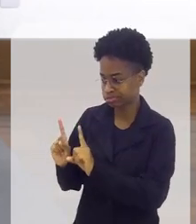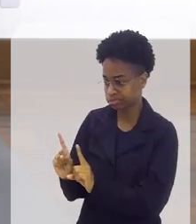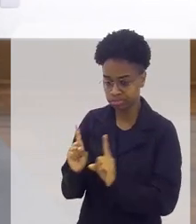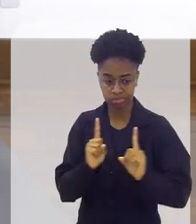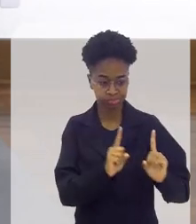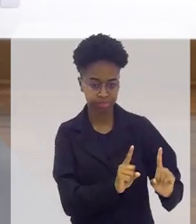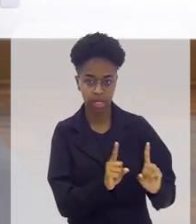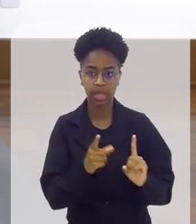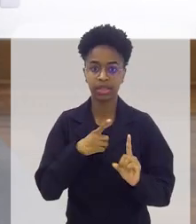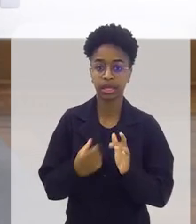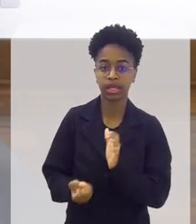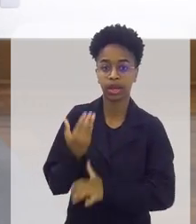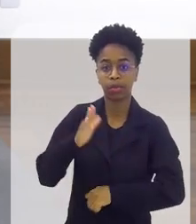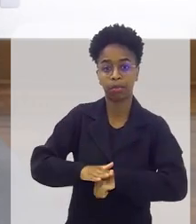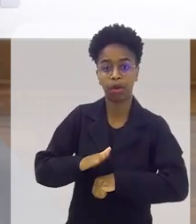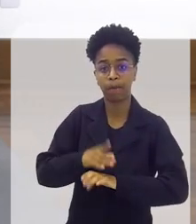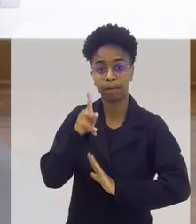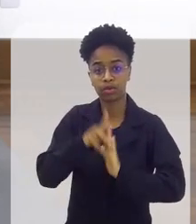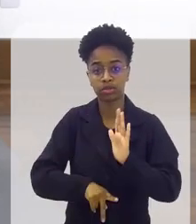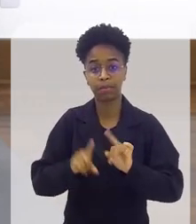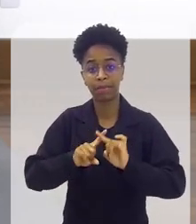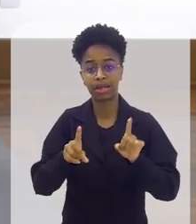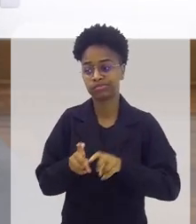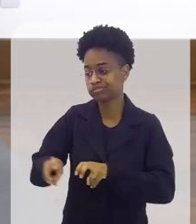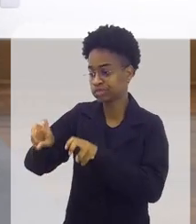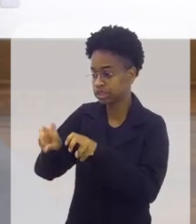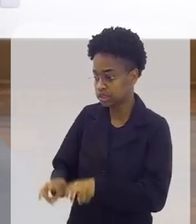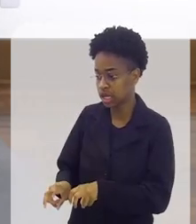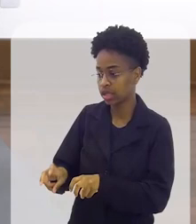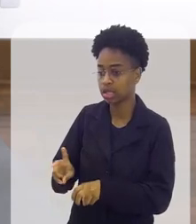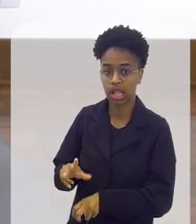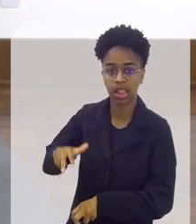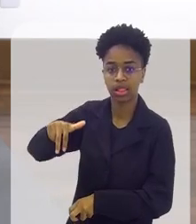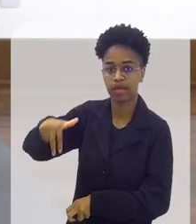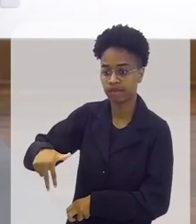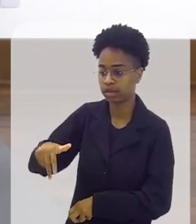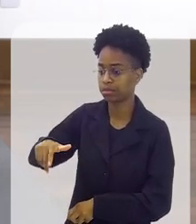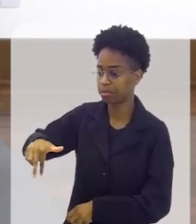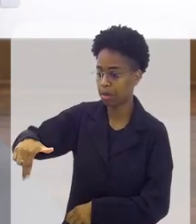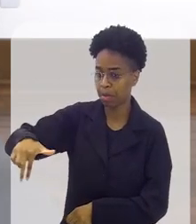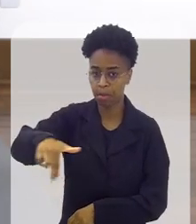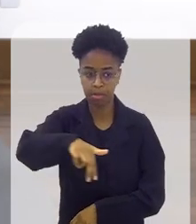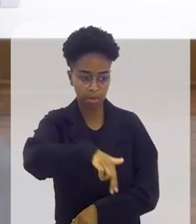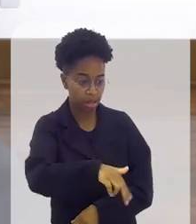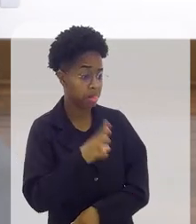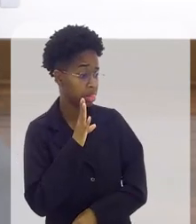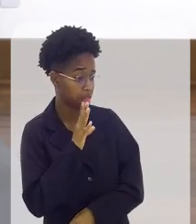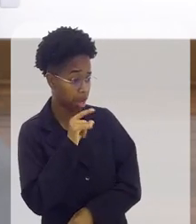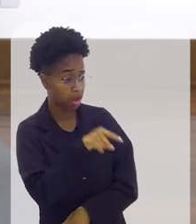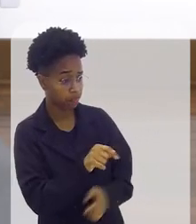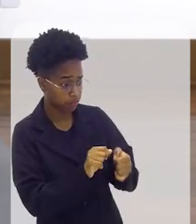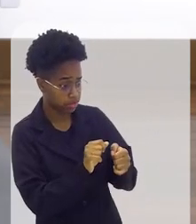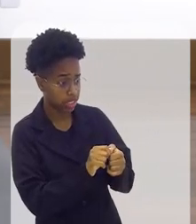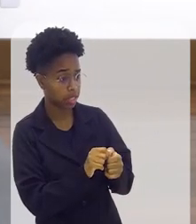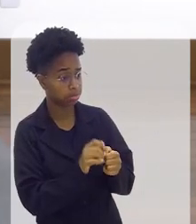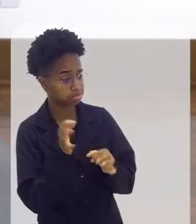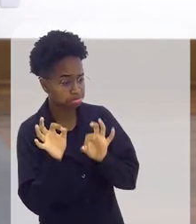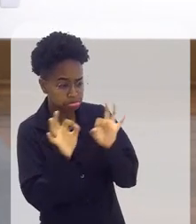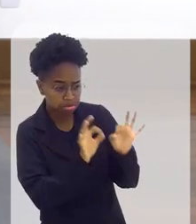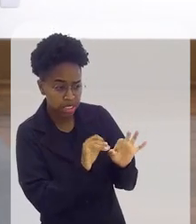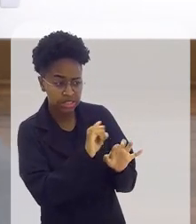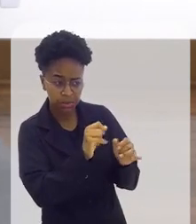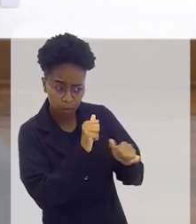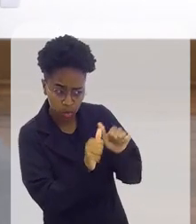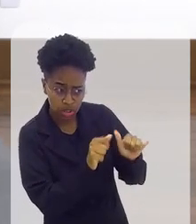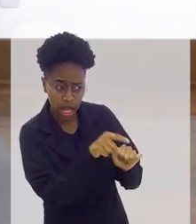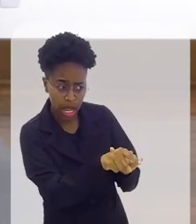do seu lado, você está desenvolvendo o seu projeto, mas você senta do lado, você levanta da sua mesa, você vai até a mesa do lado, fala, pô, que legal isso que você está